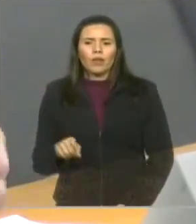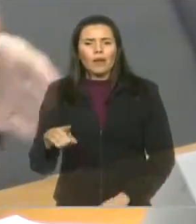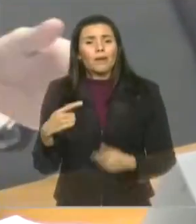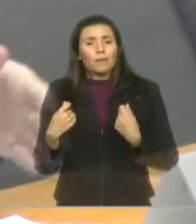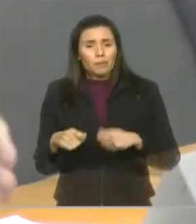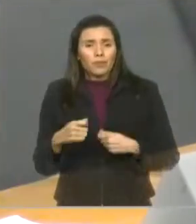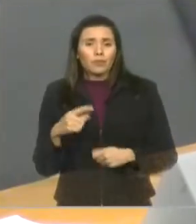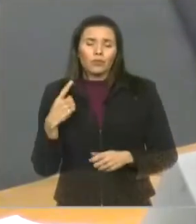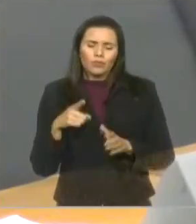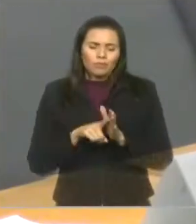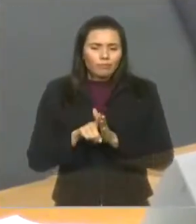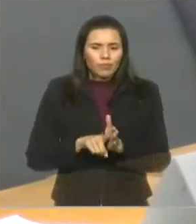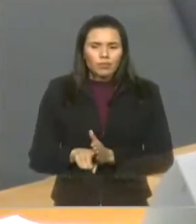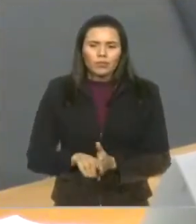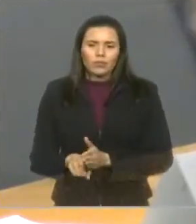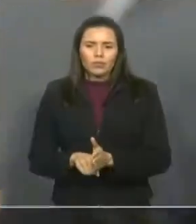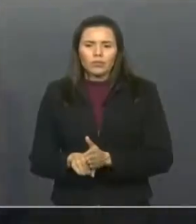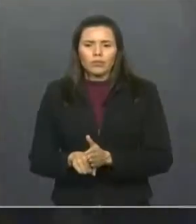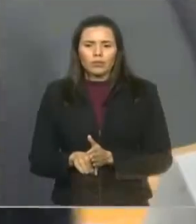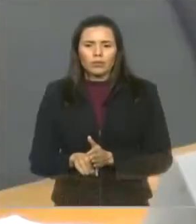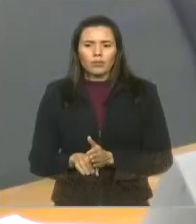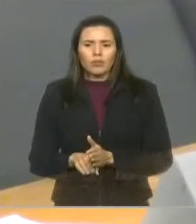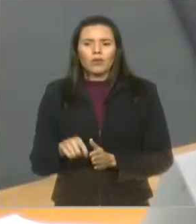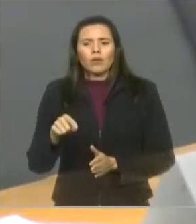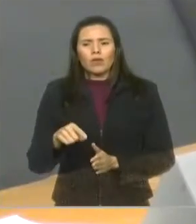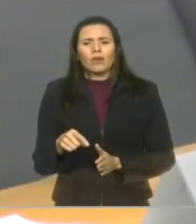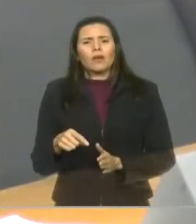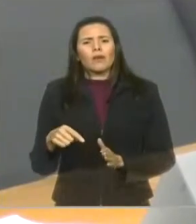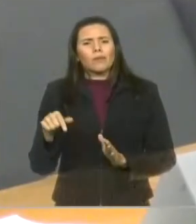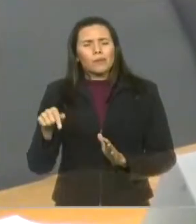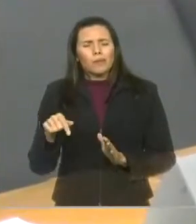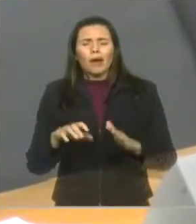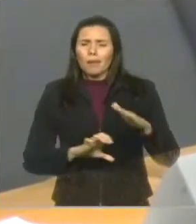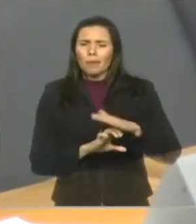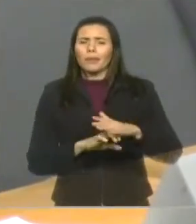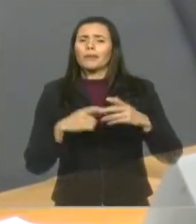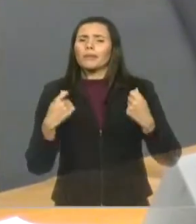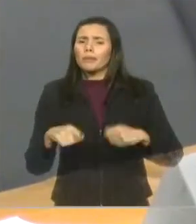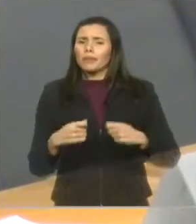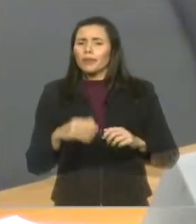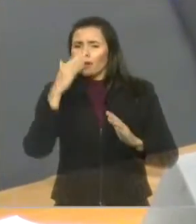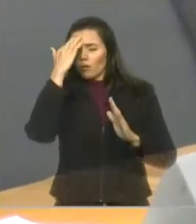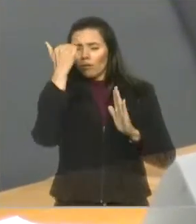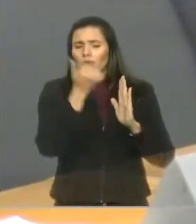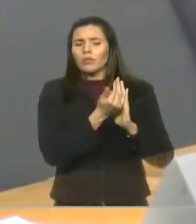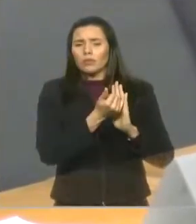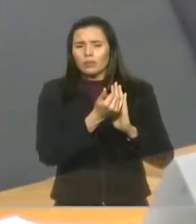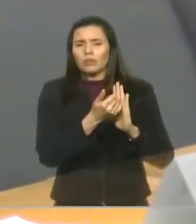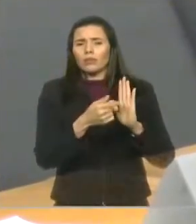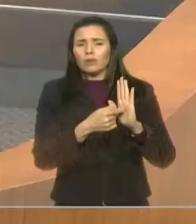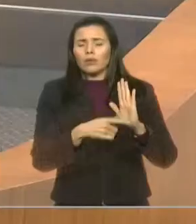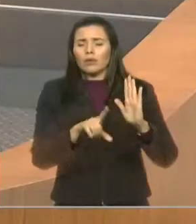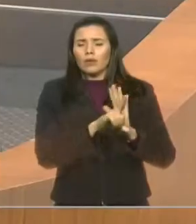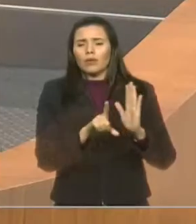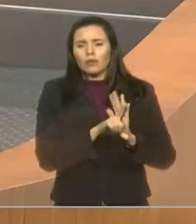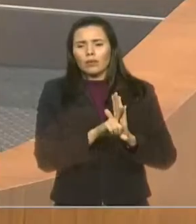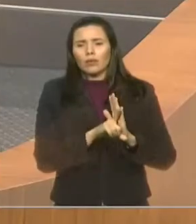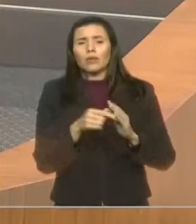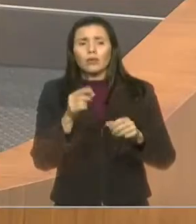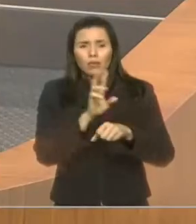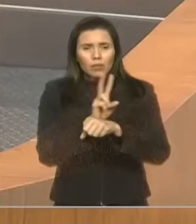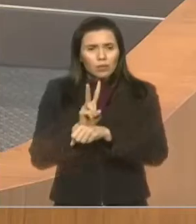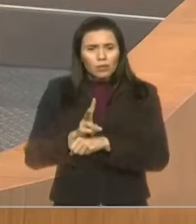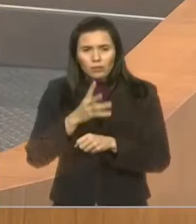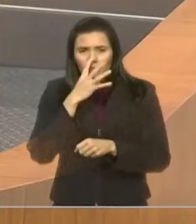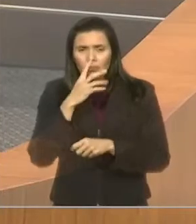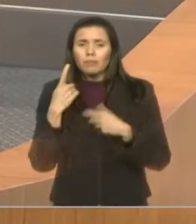investigação aprofundada para fazer com que a lei seja respeitada e que as fiscalizações sejam realizadas no momento adequado. Para concluir, realmente, eu